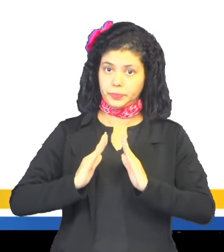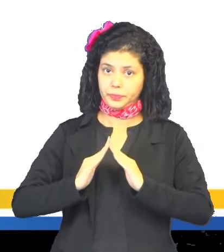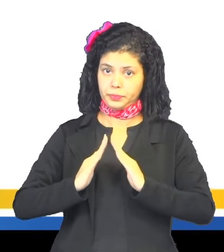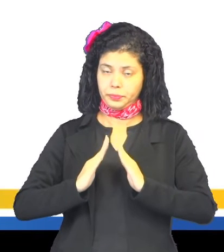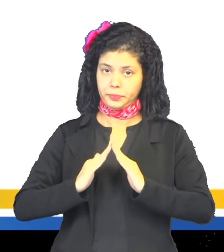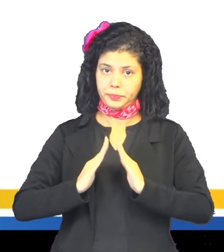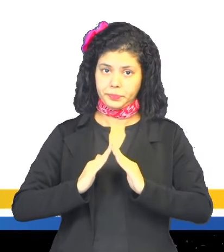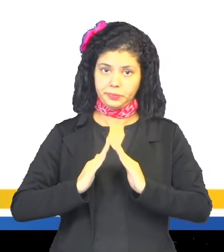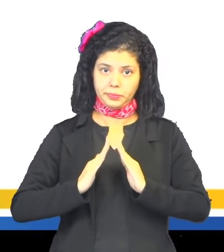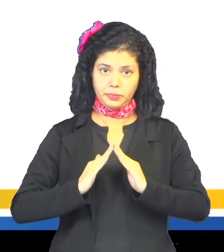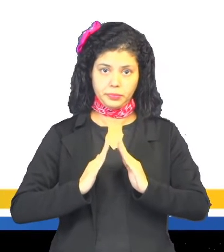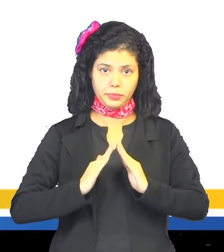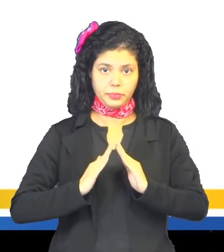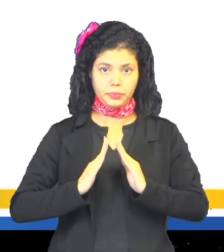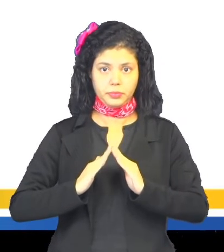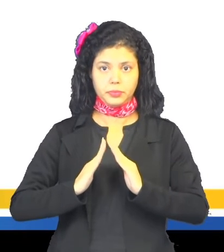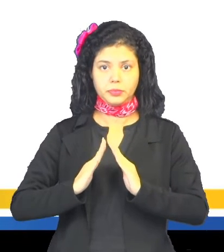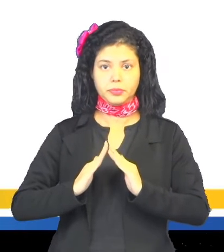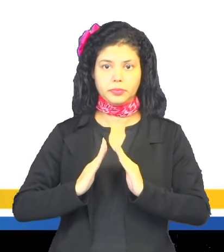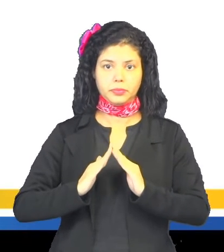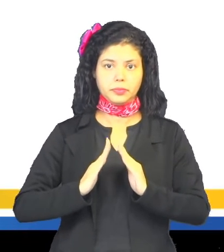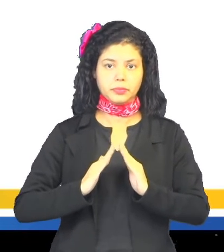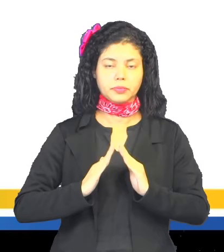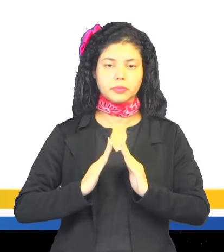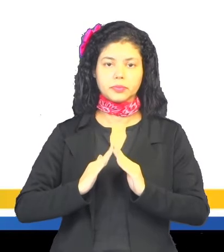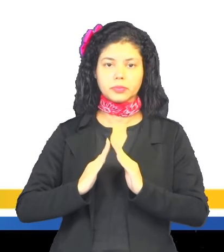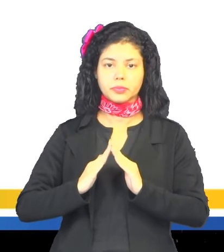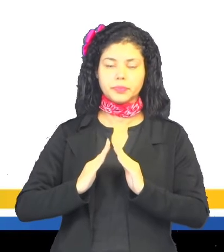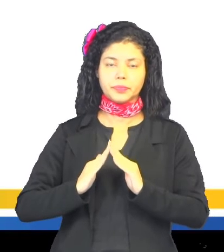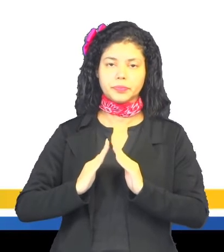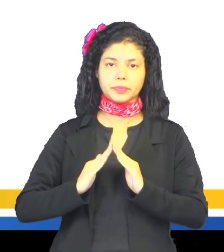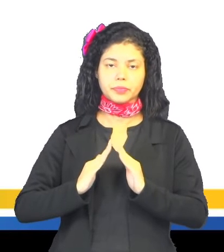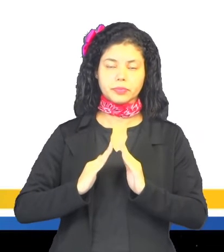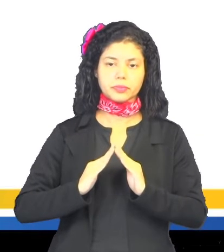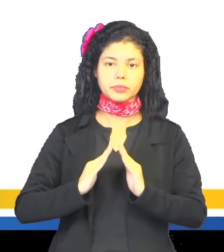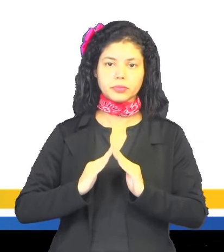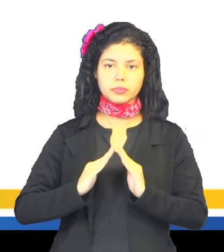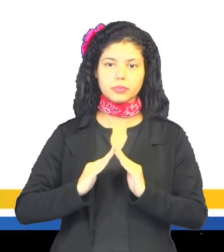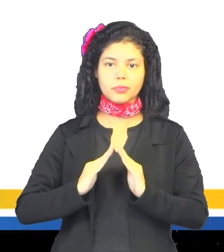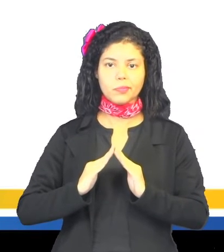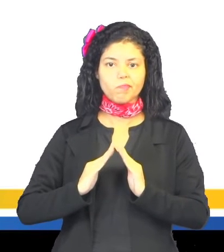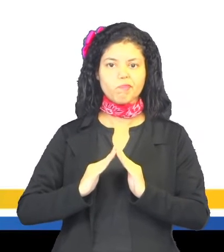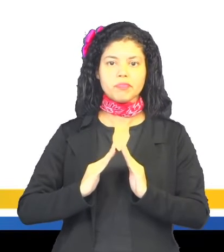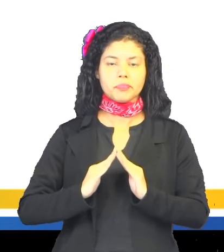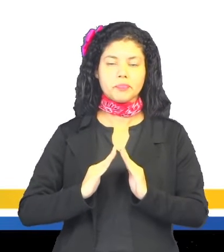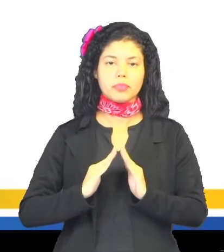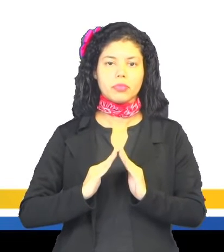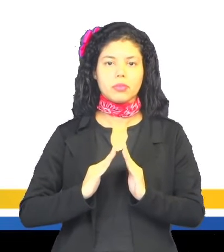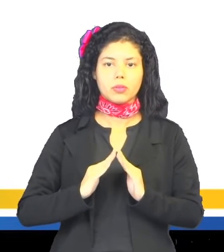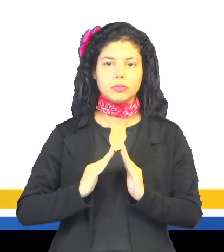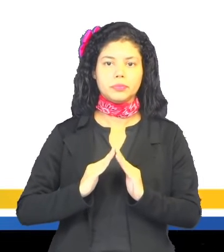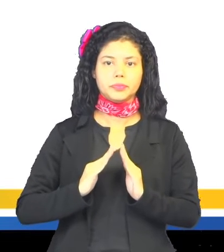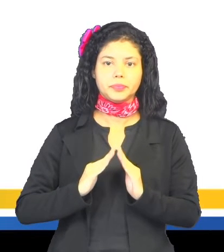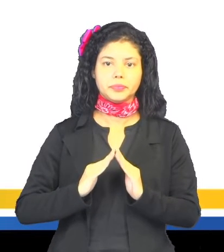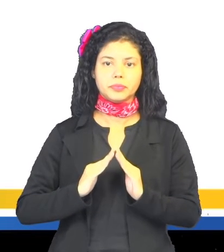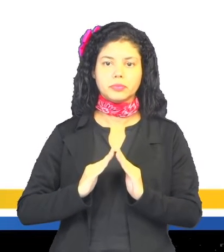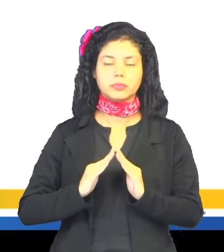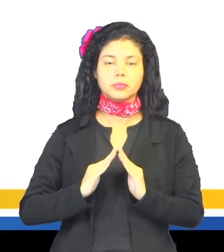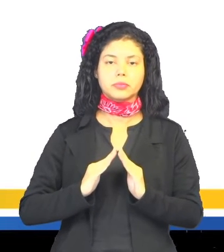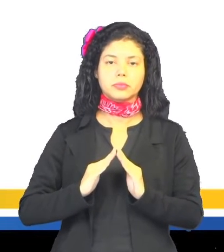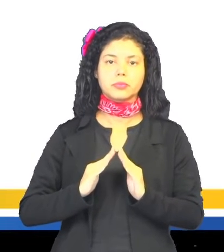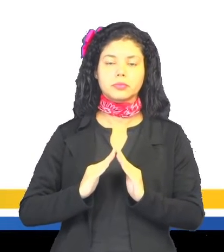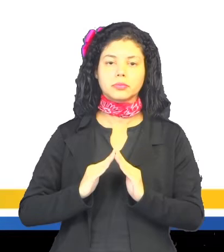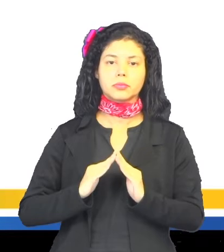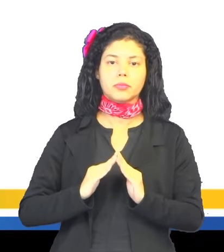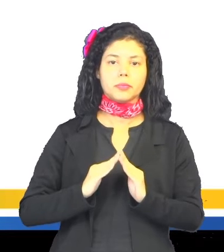né Olha só o caça para nós e se essa Ele pensou dizer por isso que eu digo às vezes ou essa Ele pensou em dizer na língua portuguesa